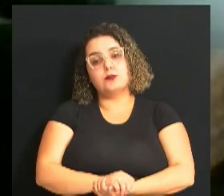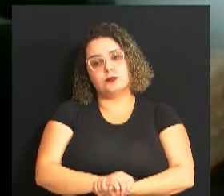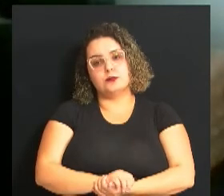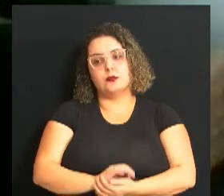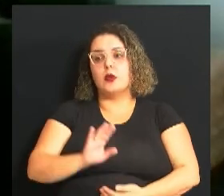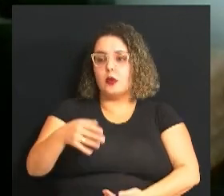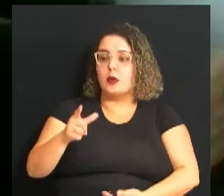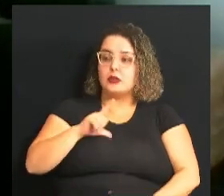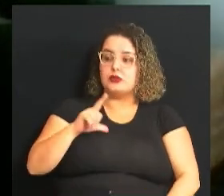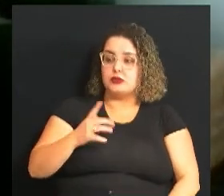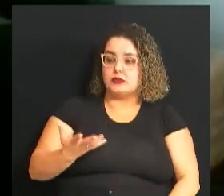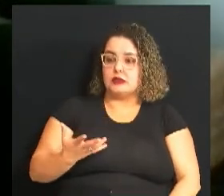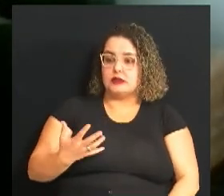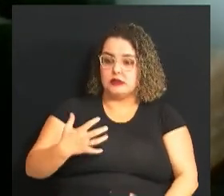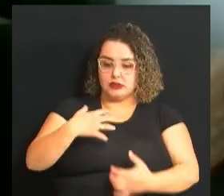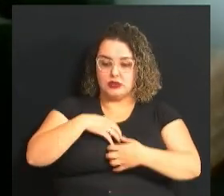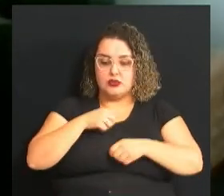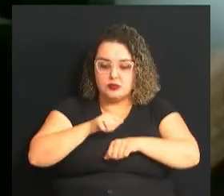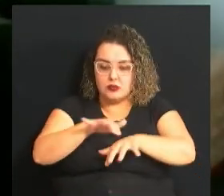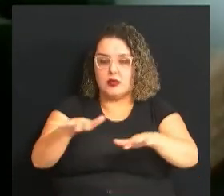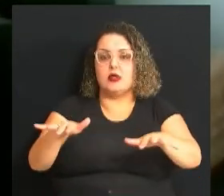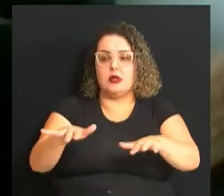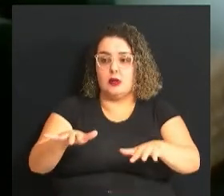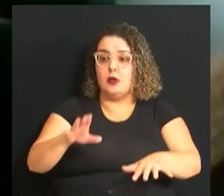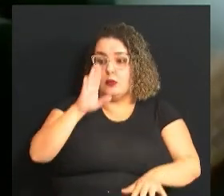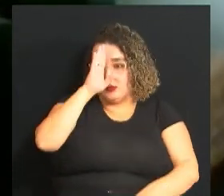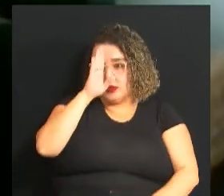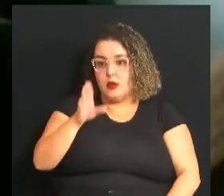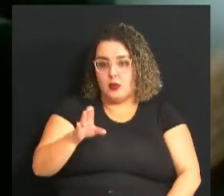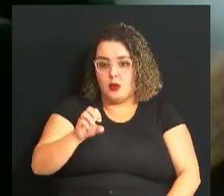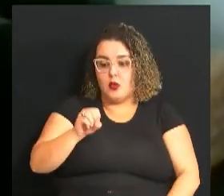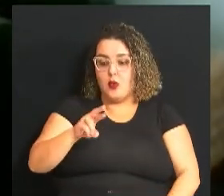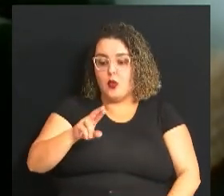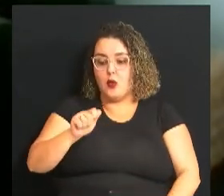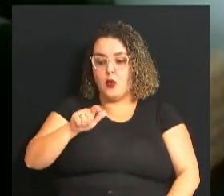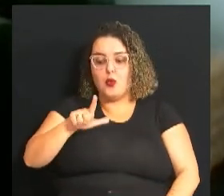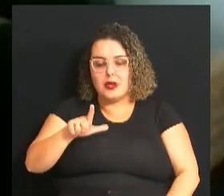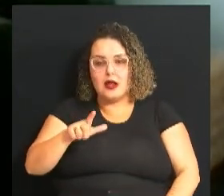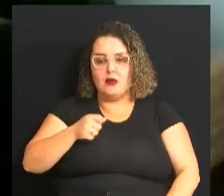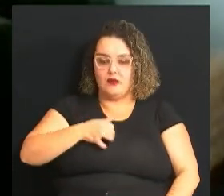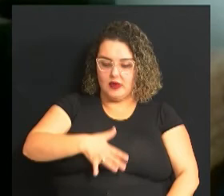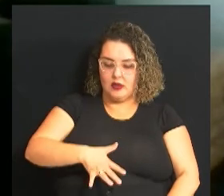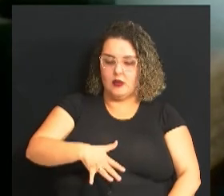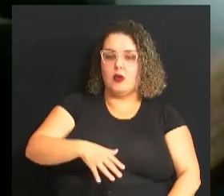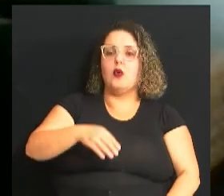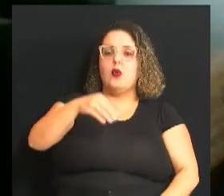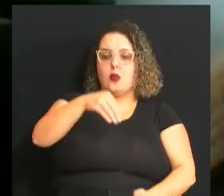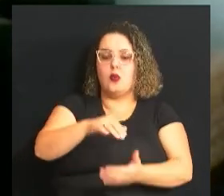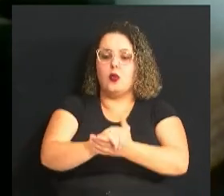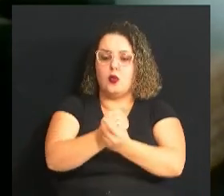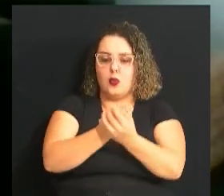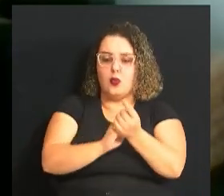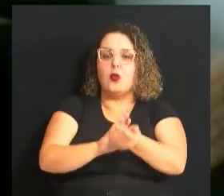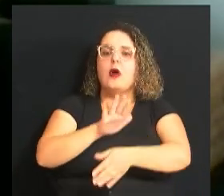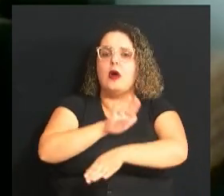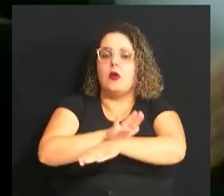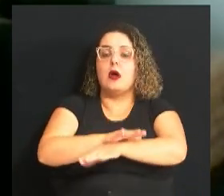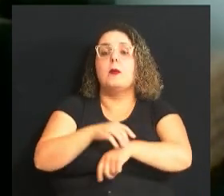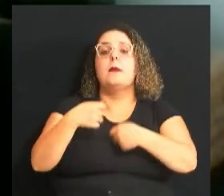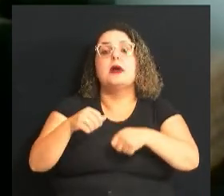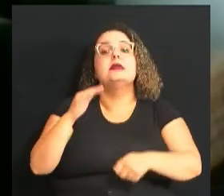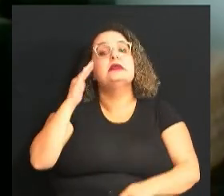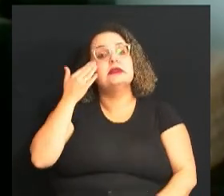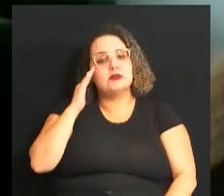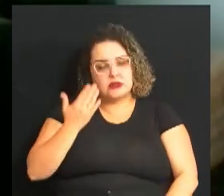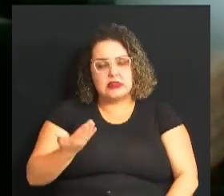mecanismo de transmissão, né, que a gente chama principalmente oral, fecal-oral, o álcool em gel ajuda. A gente tem que entender o seguinte: se você